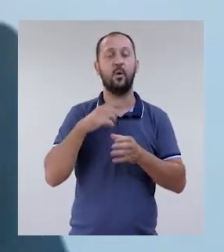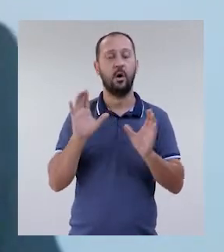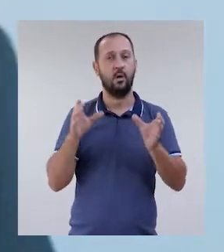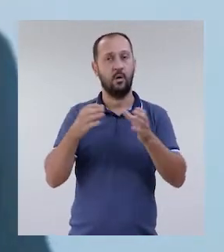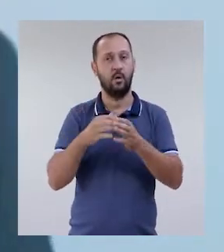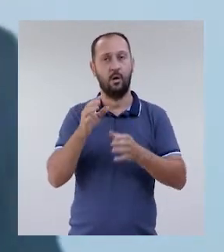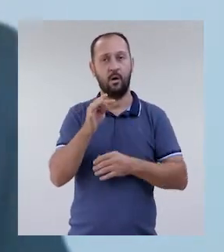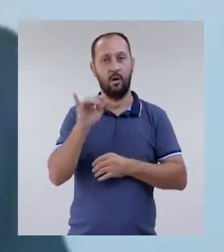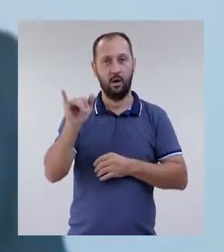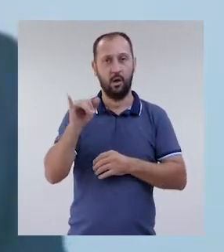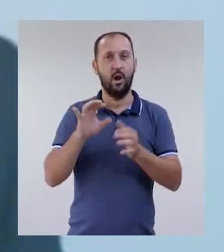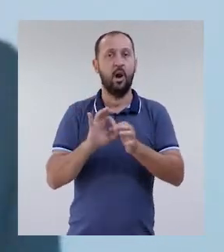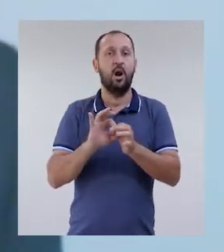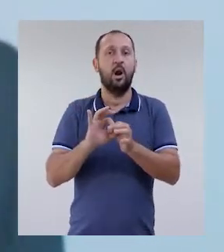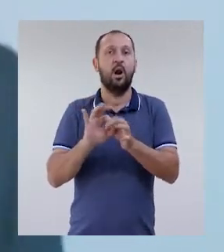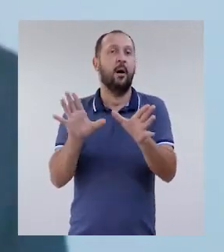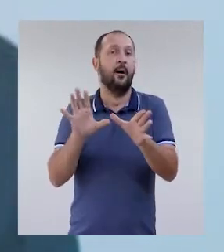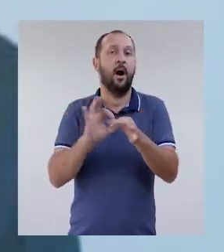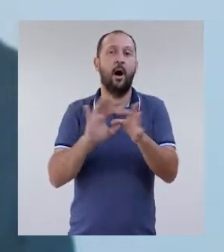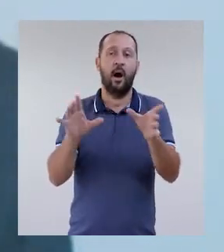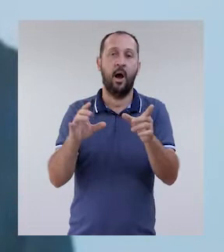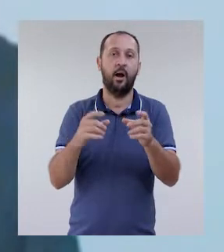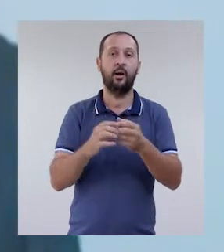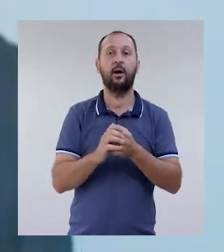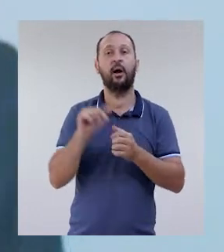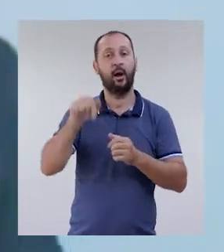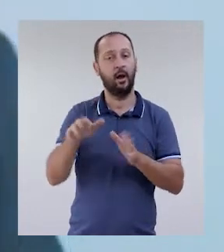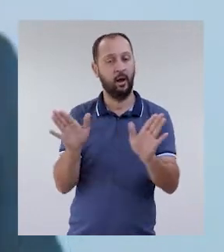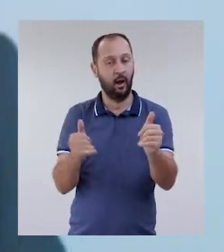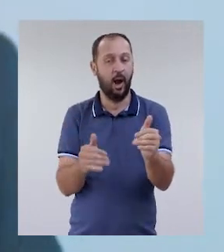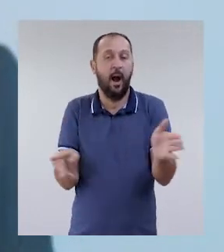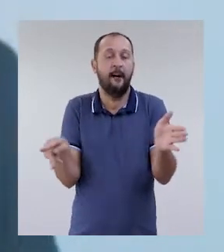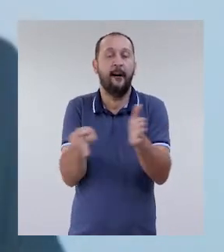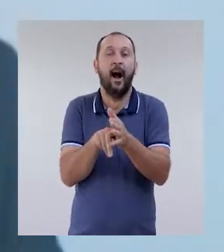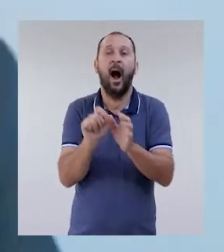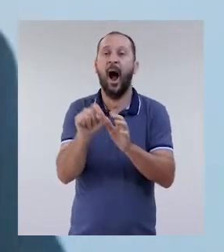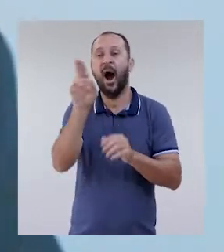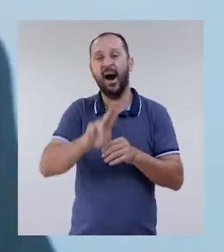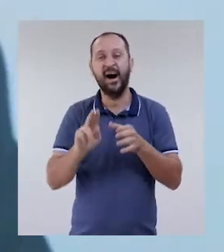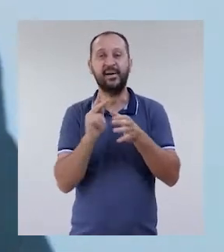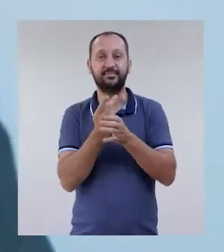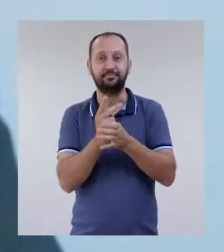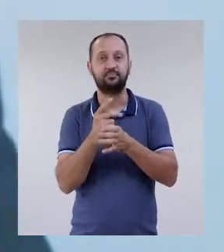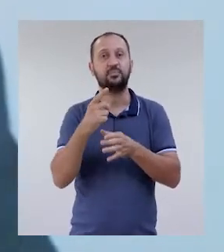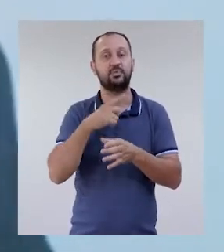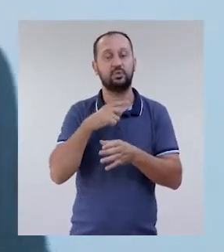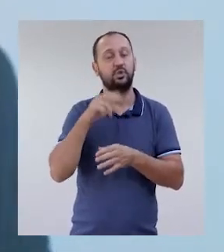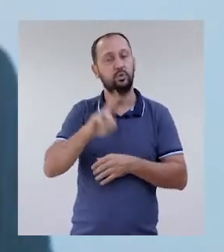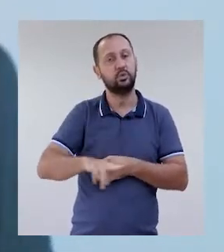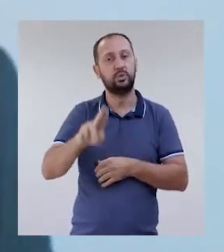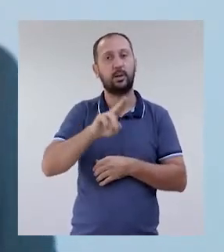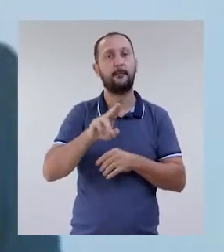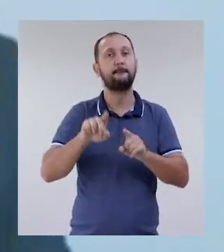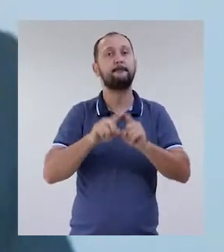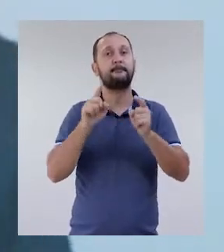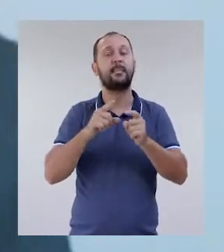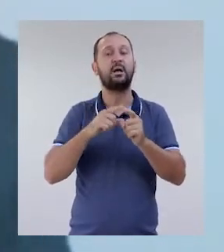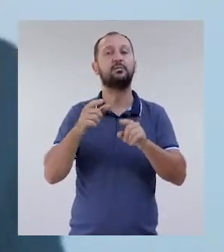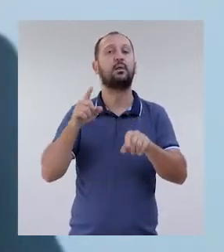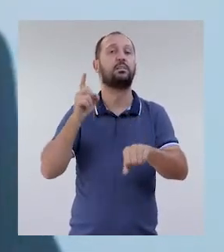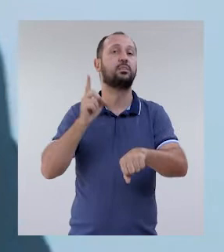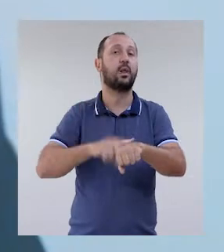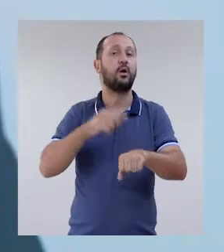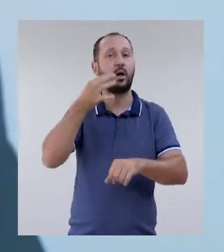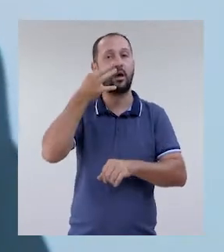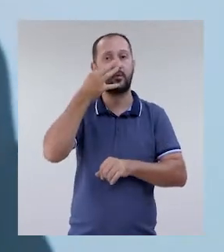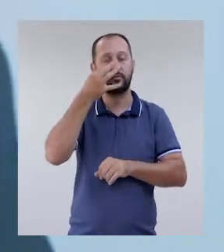a TI disponibiliza a sessão, não só nessa sala virtual, por um aplicativo, como esse que a gente está falando, mas também